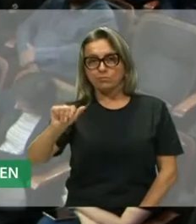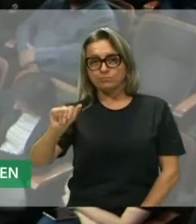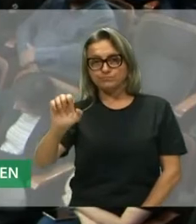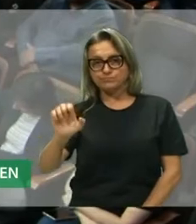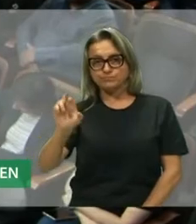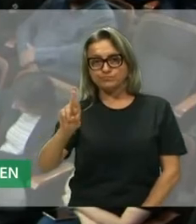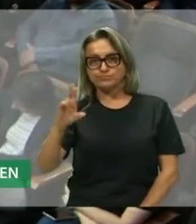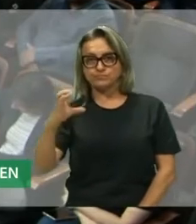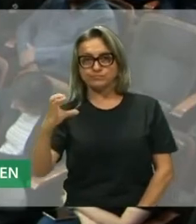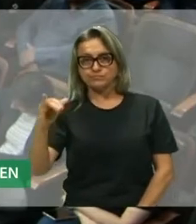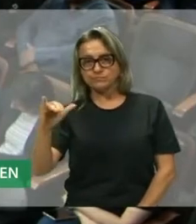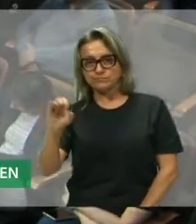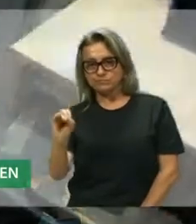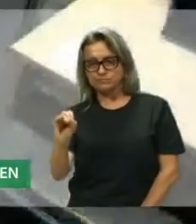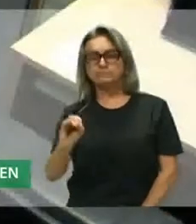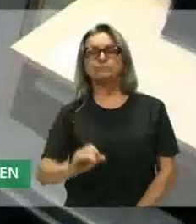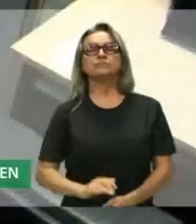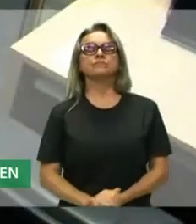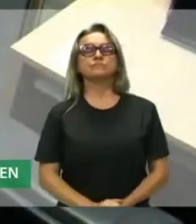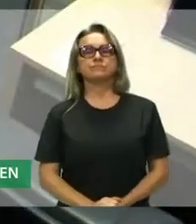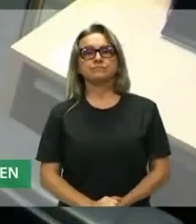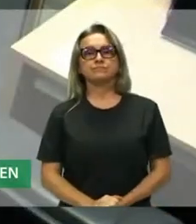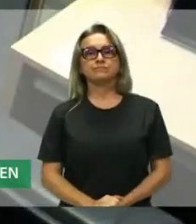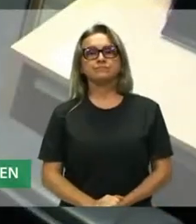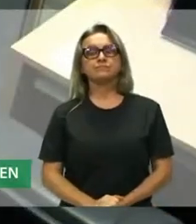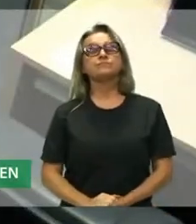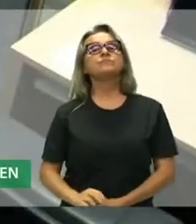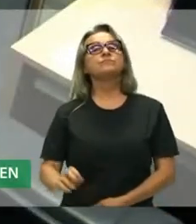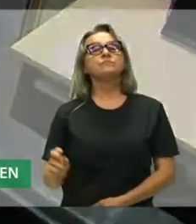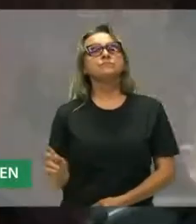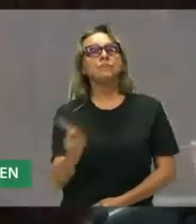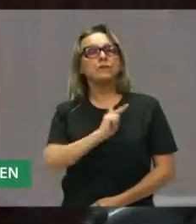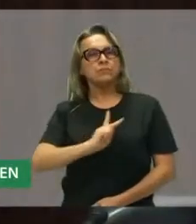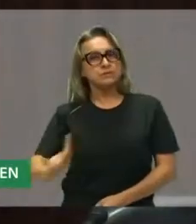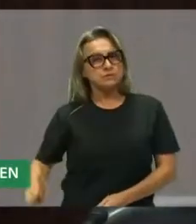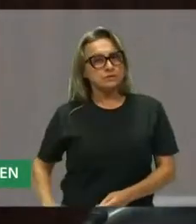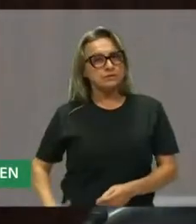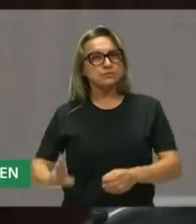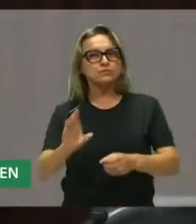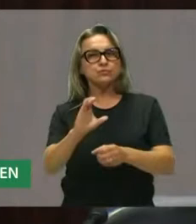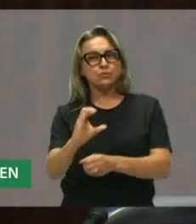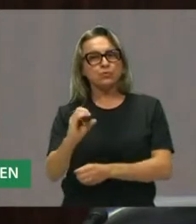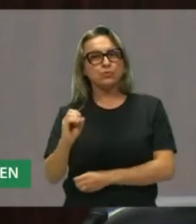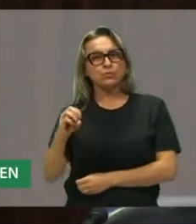Convidamos o senhor presidente do Conselho Municipal de Saúde, Edmar Garcia.